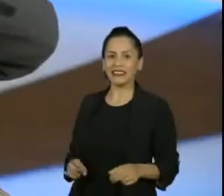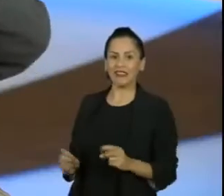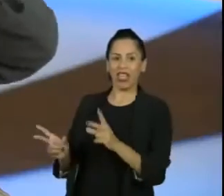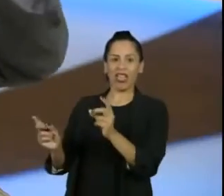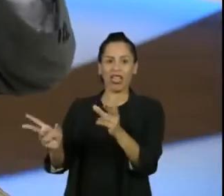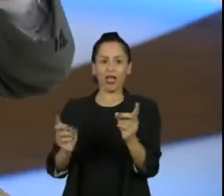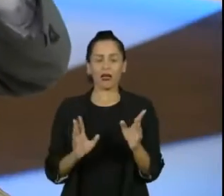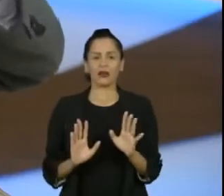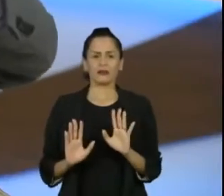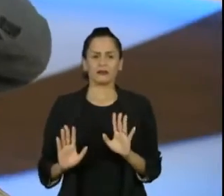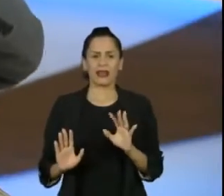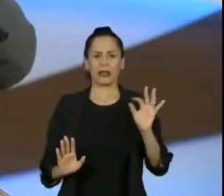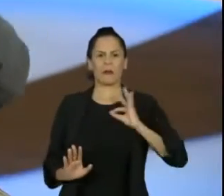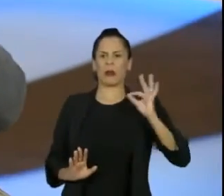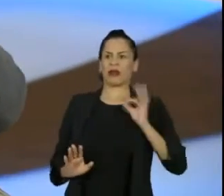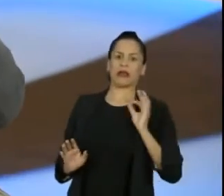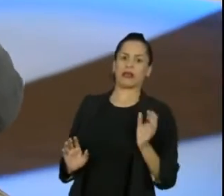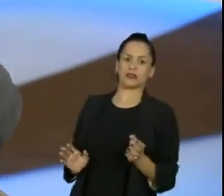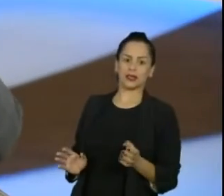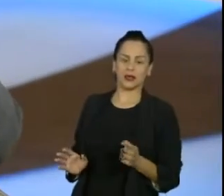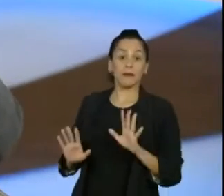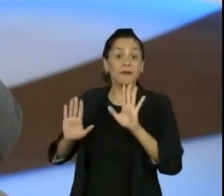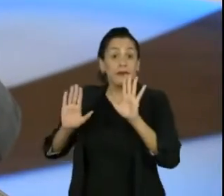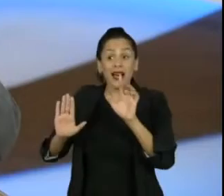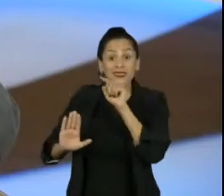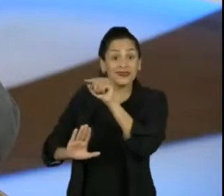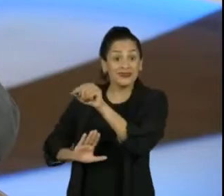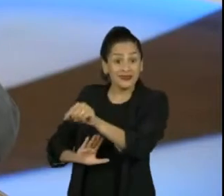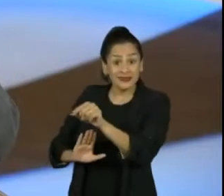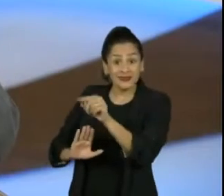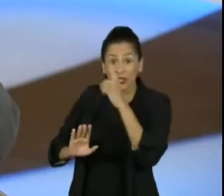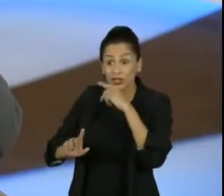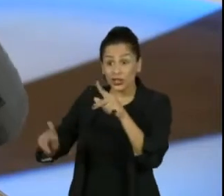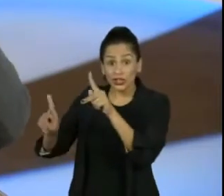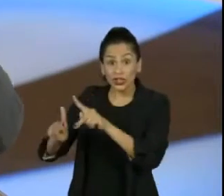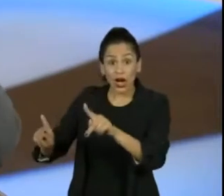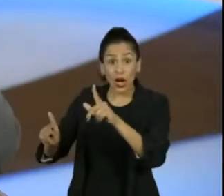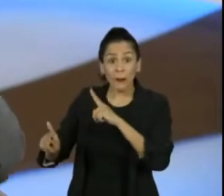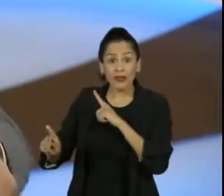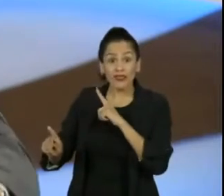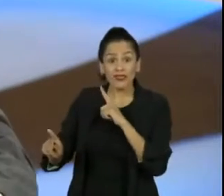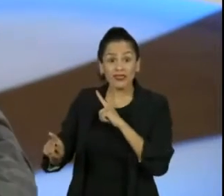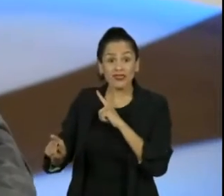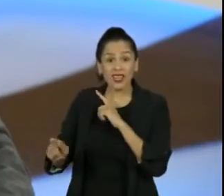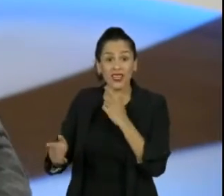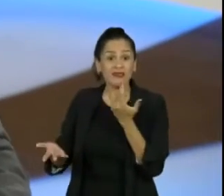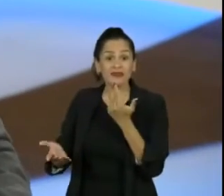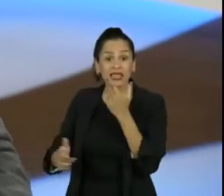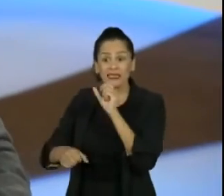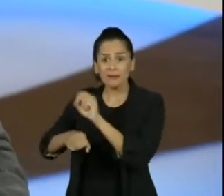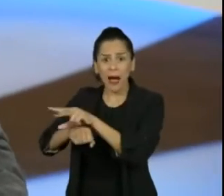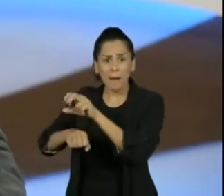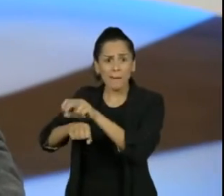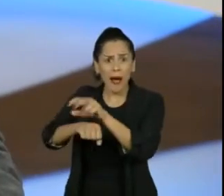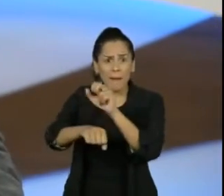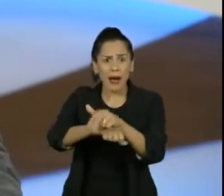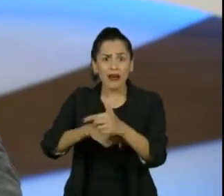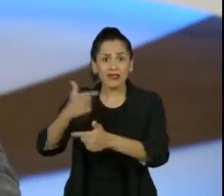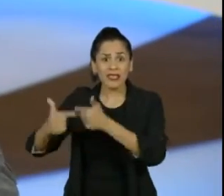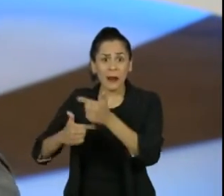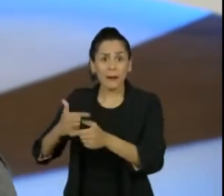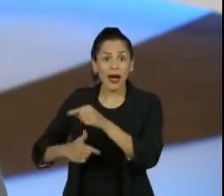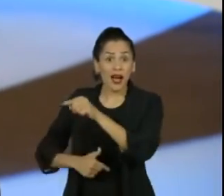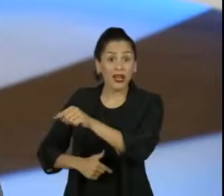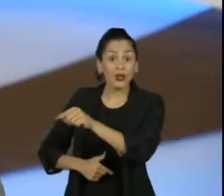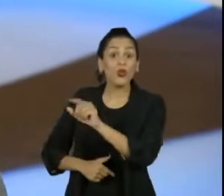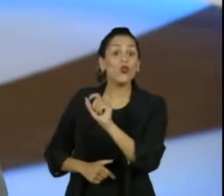de polícia, não me engano. Só que lá se emprega muita gente com tornozeleira